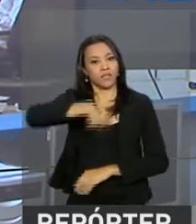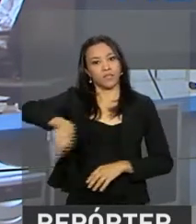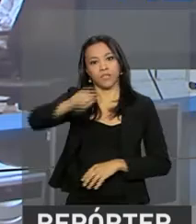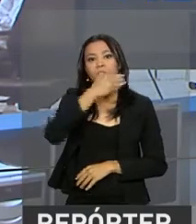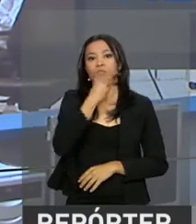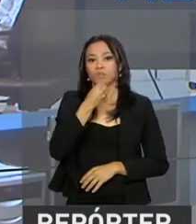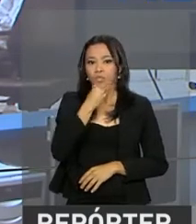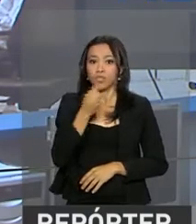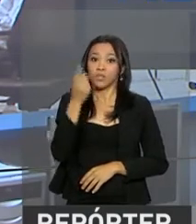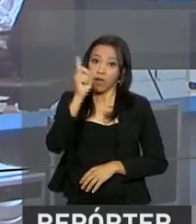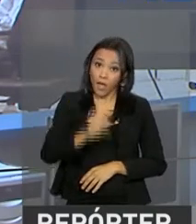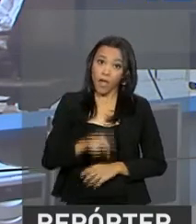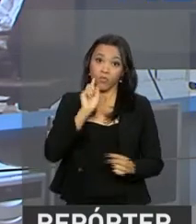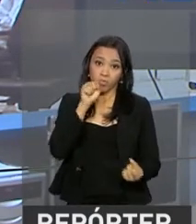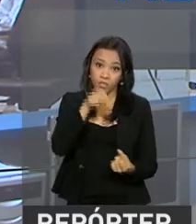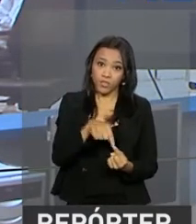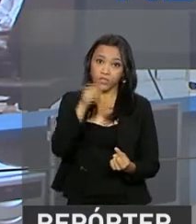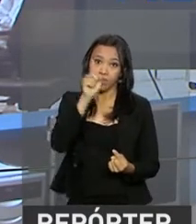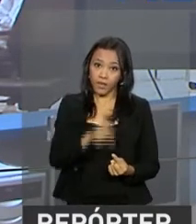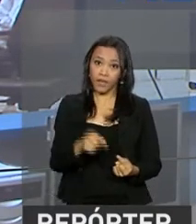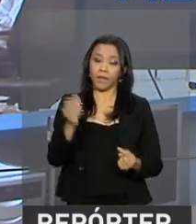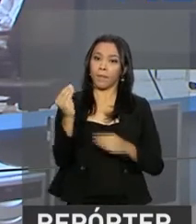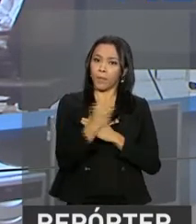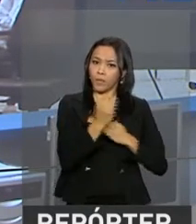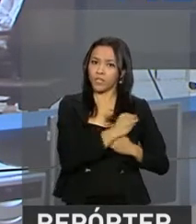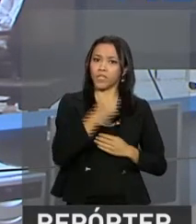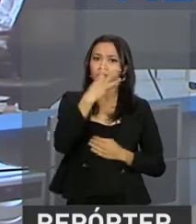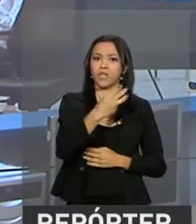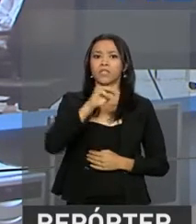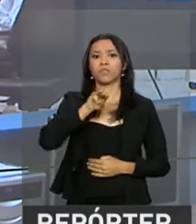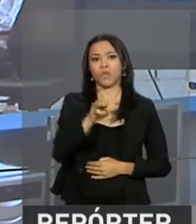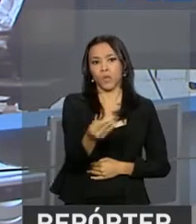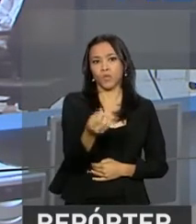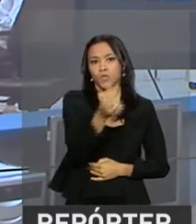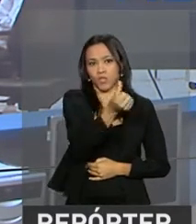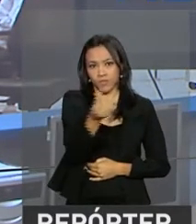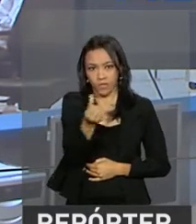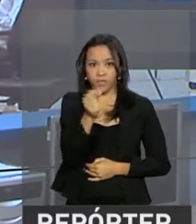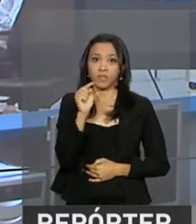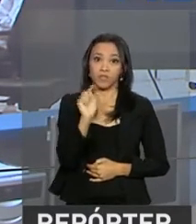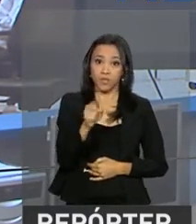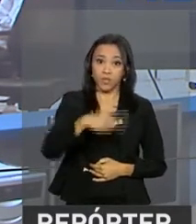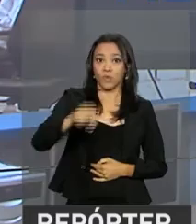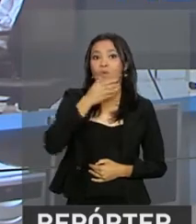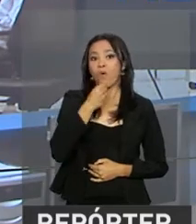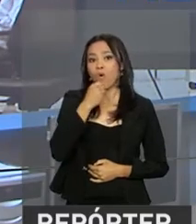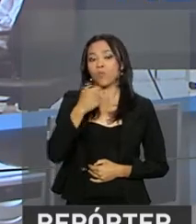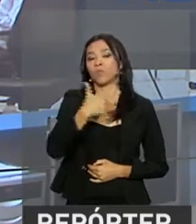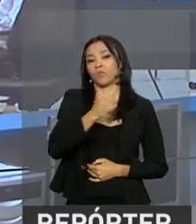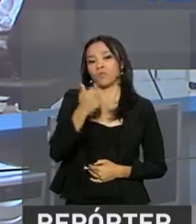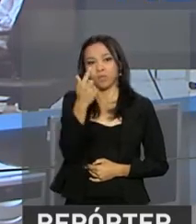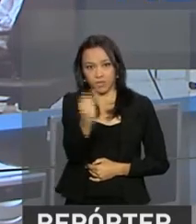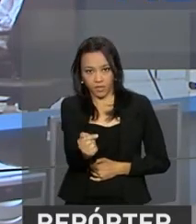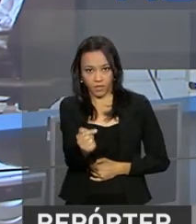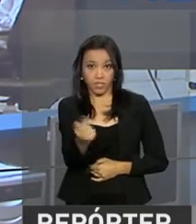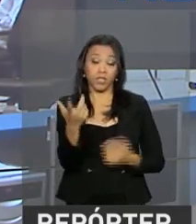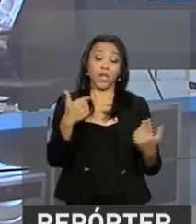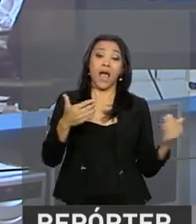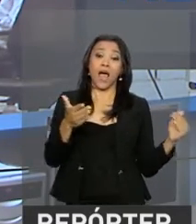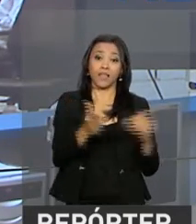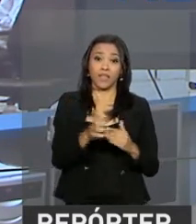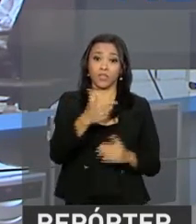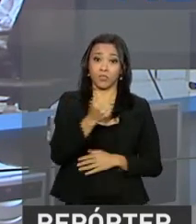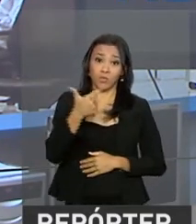A expectativa é imunizar 3 milhões e 600 mil garotos já em 2017. E até 2020